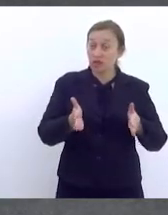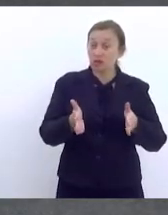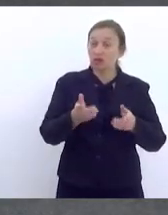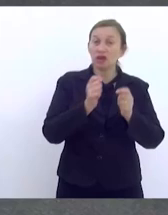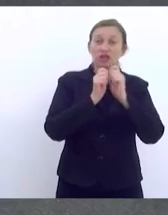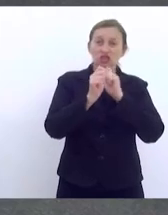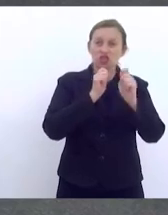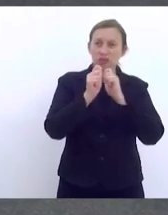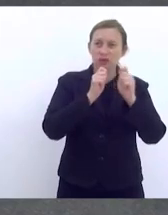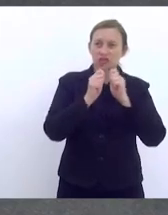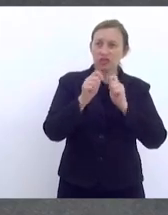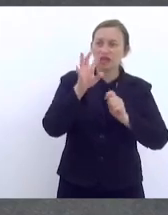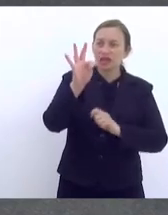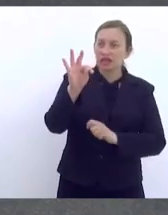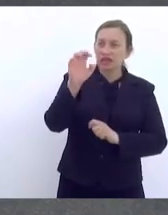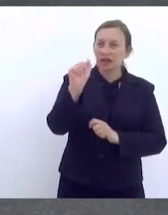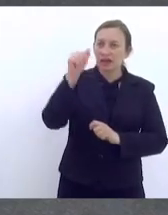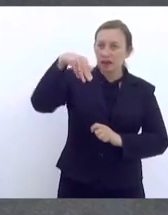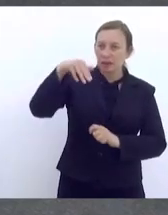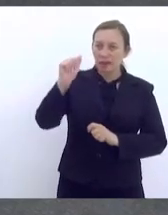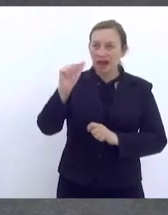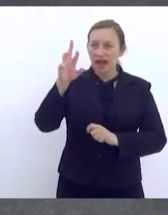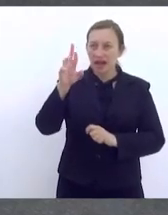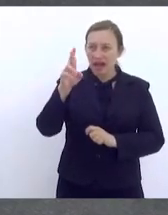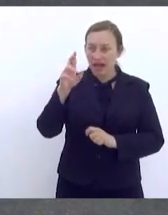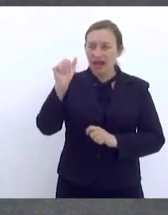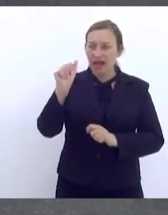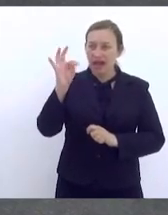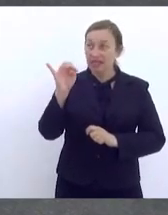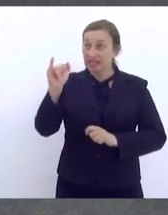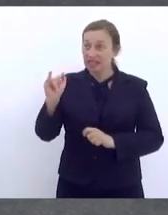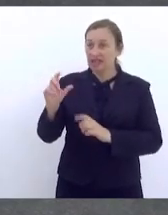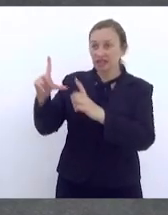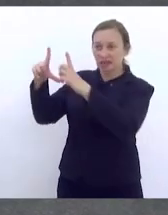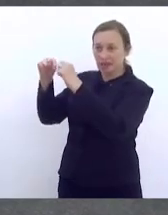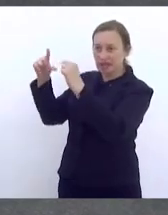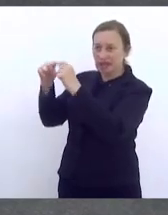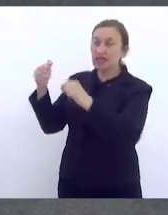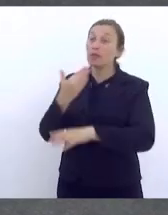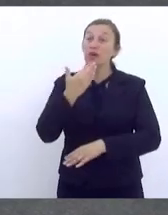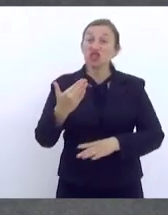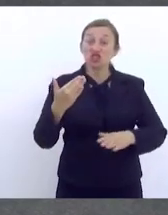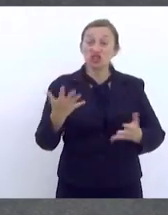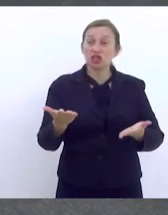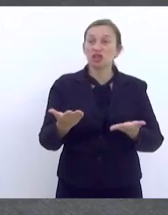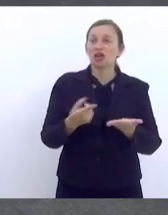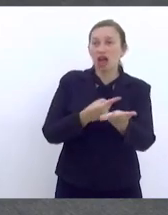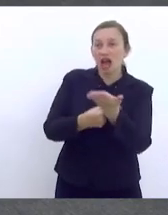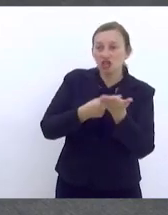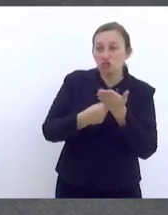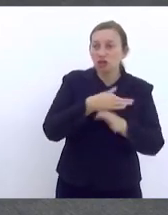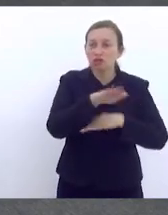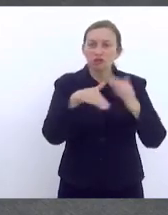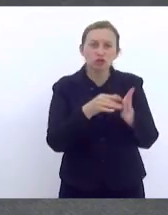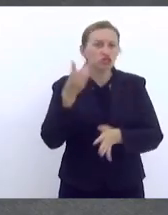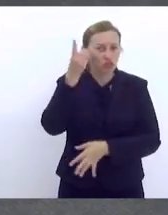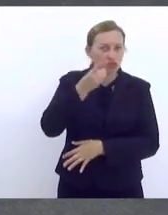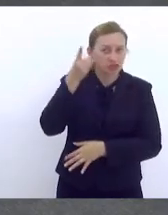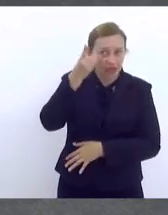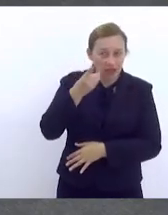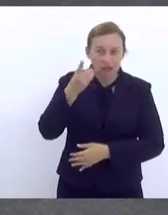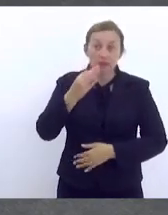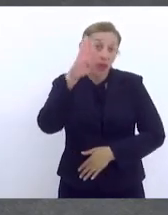Itamarati em 30 de maio de 2023 E quero também pedir ajuda todos os colegas desse Parlamento